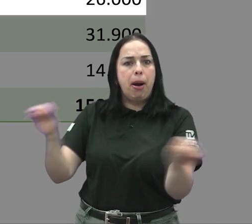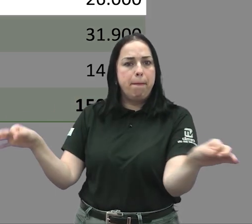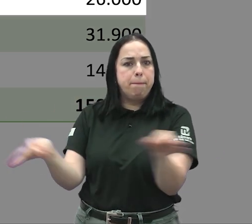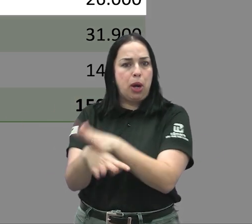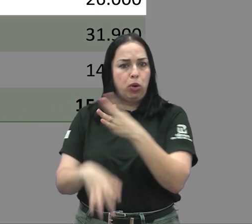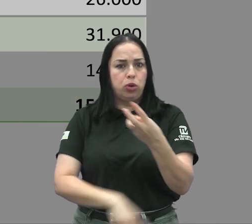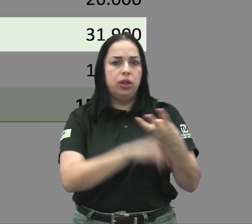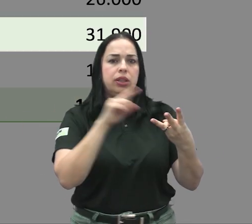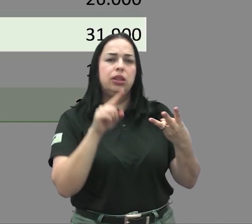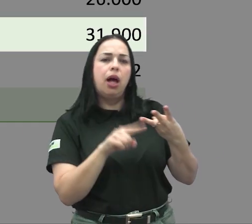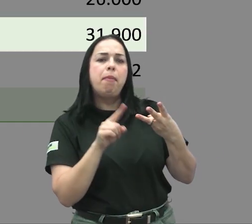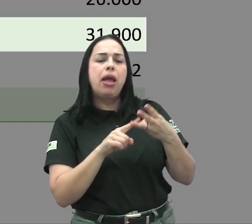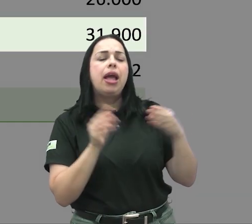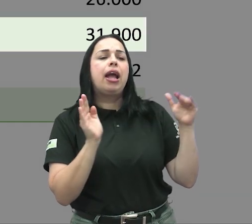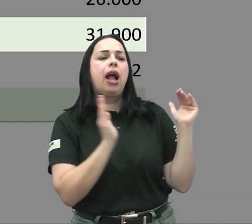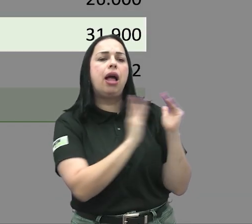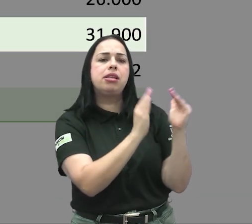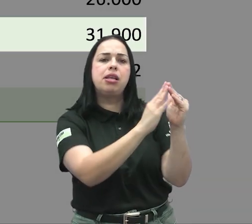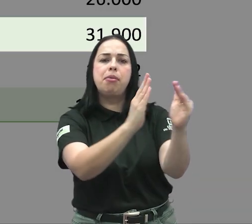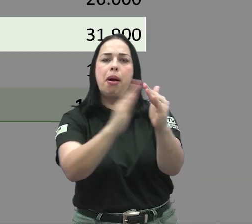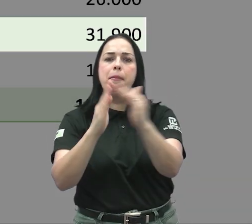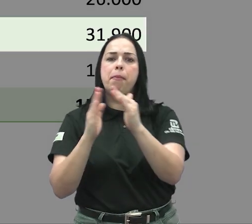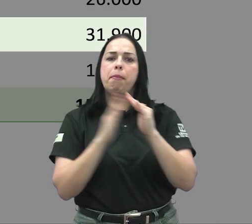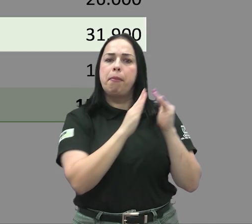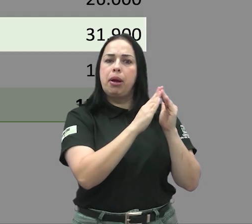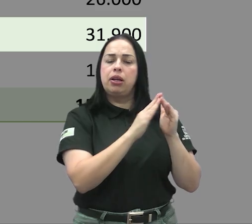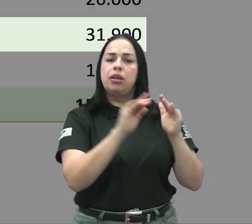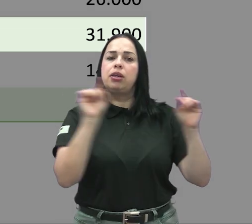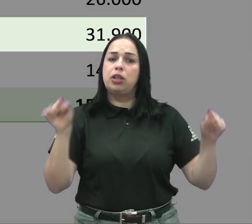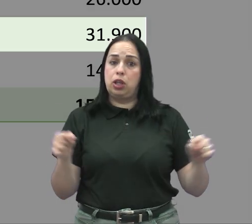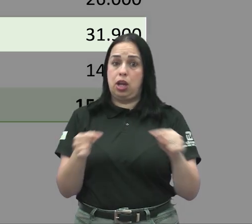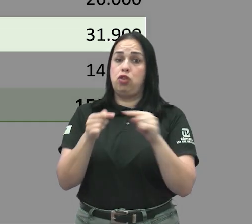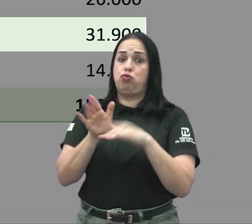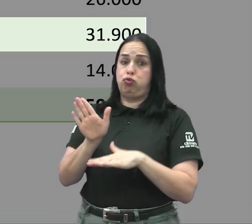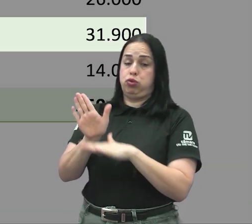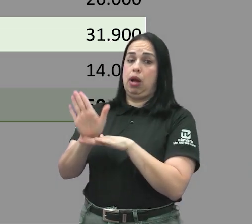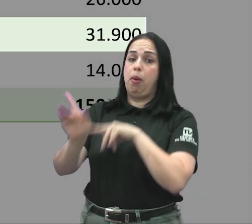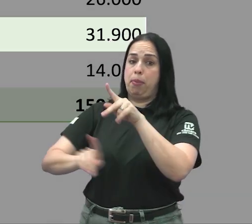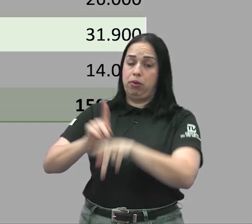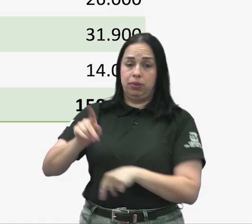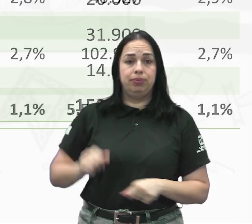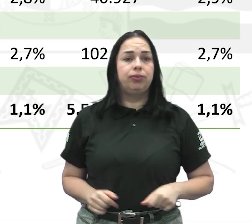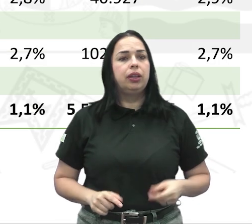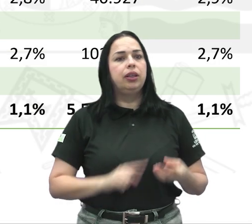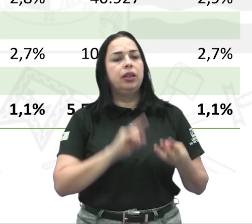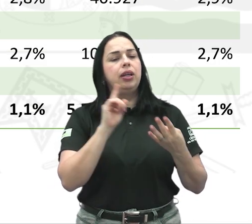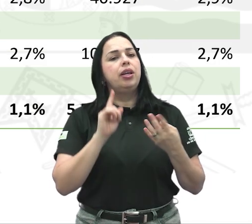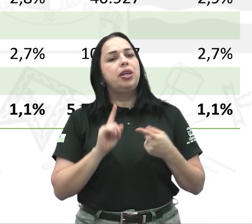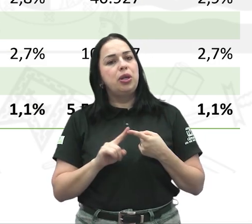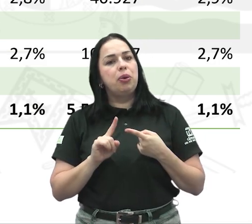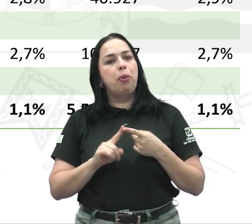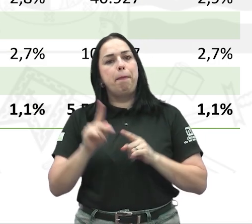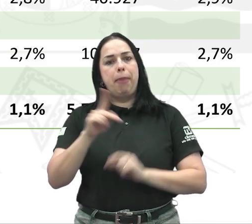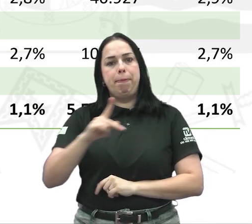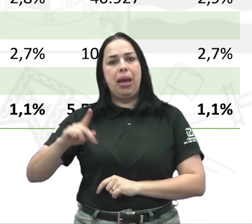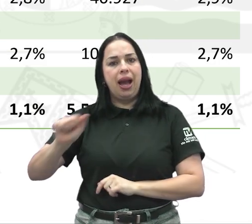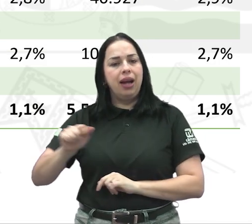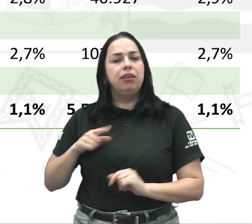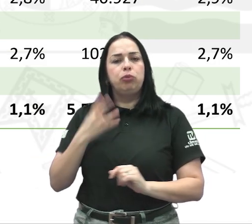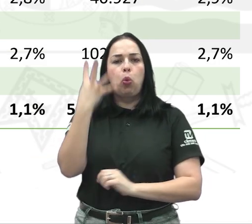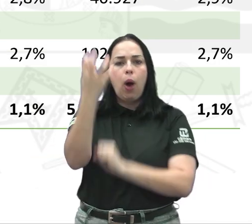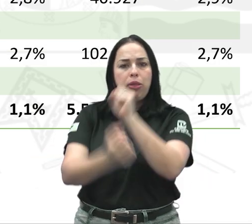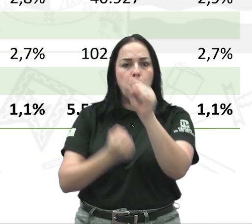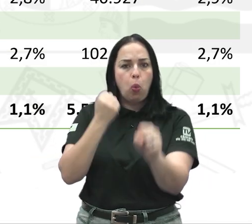Sebastião Gualberto e também moradias populares do programa Pró Moradia. O plano plurianual